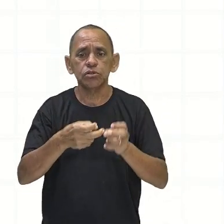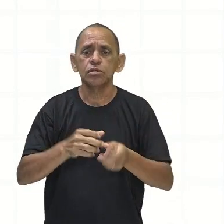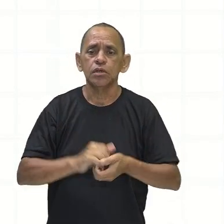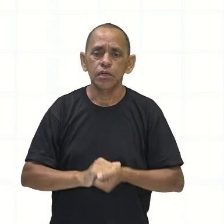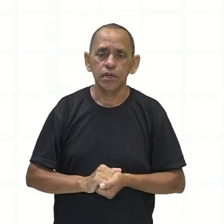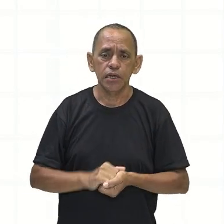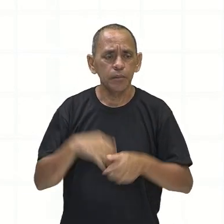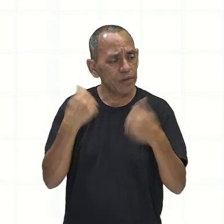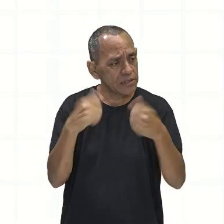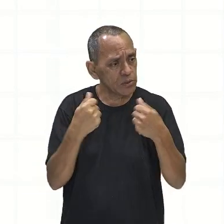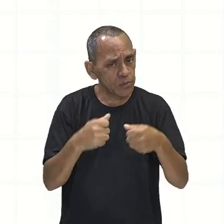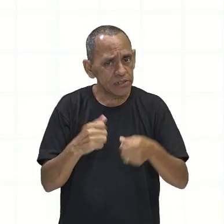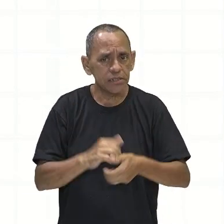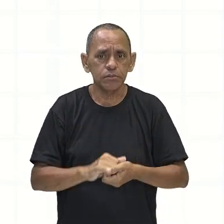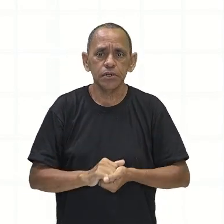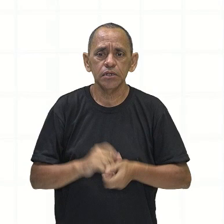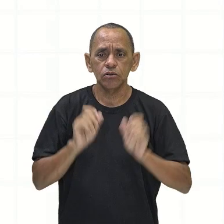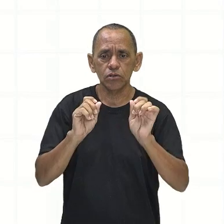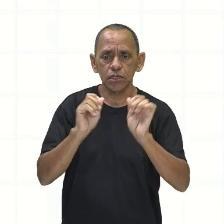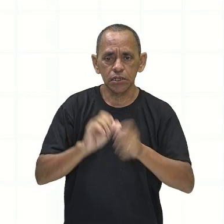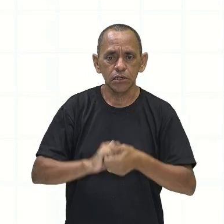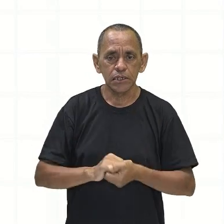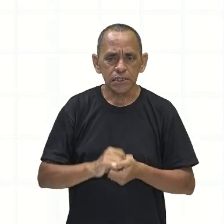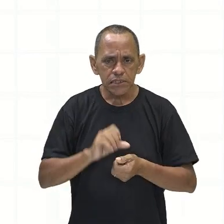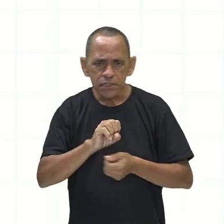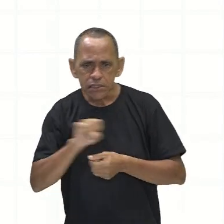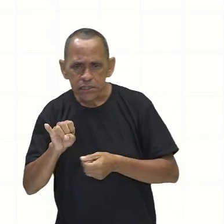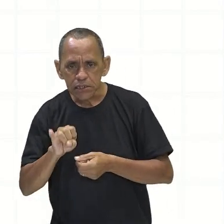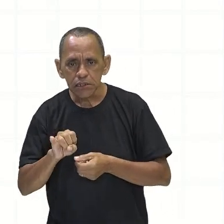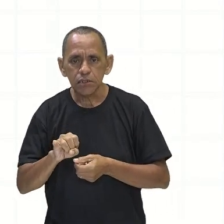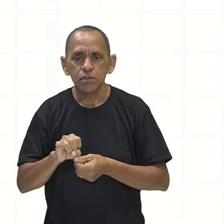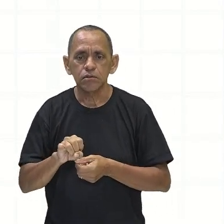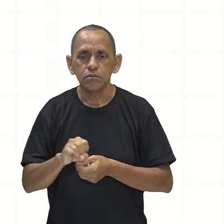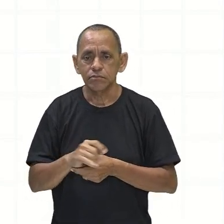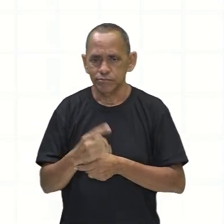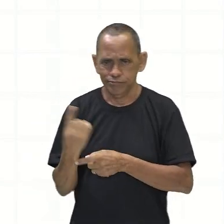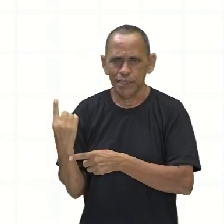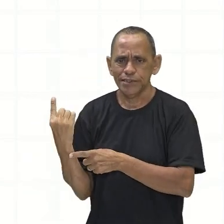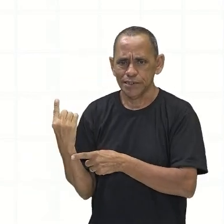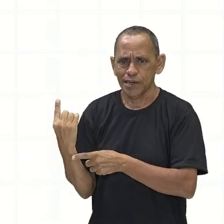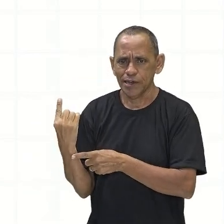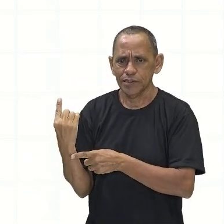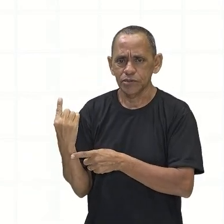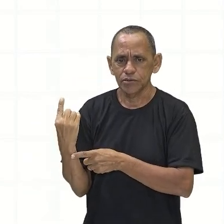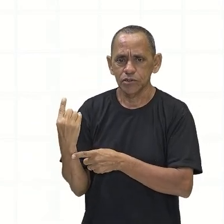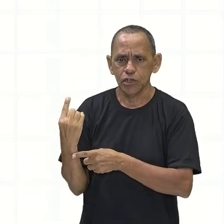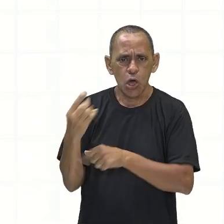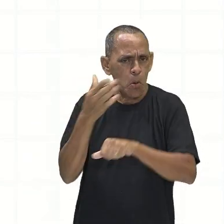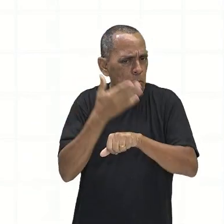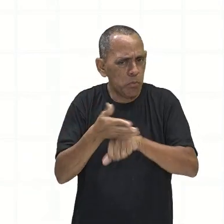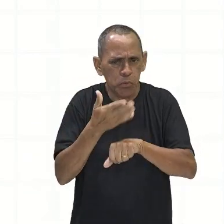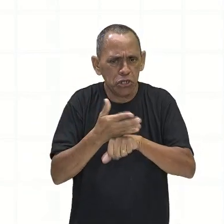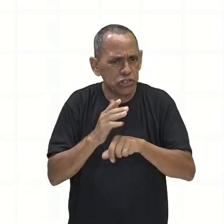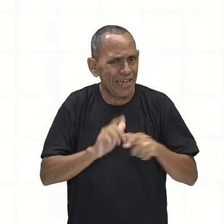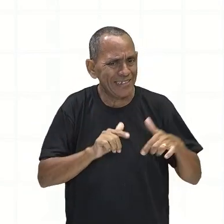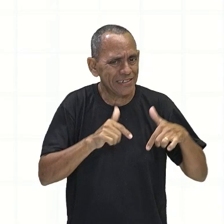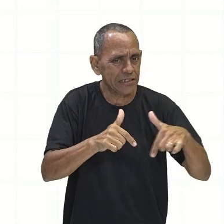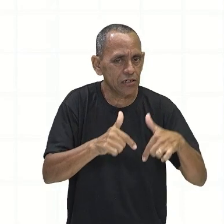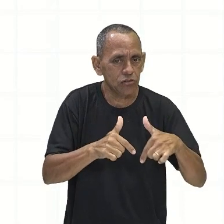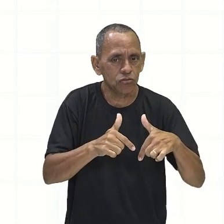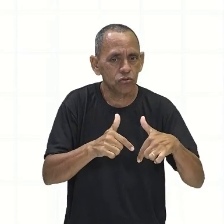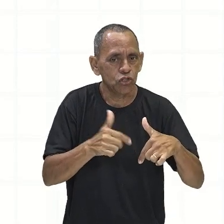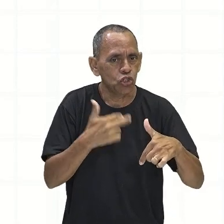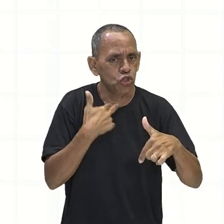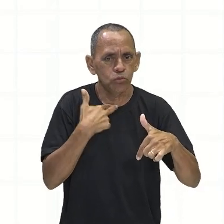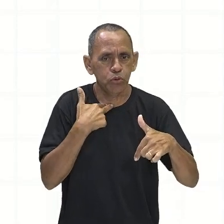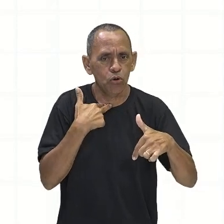pessoa, mim, comigo aqui, ó, no caso oblíquo, que não vai praticar ação, nunca vai praticar ação de sujeito,